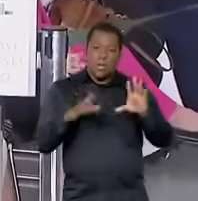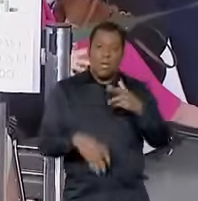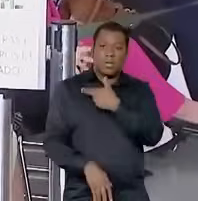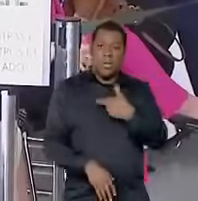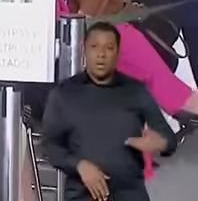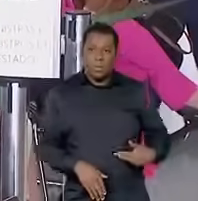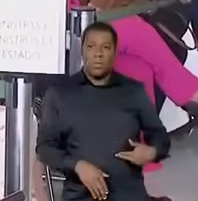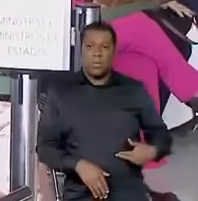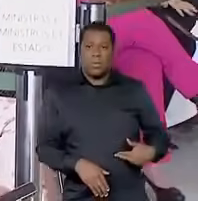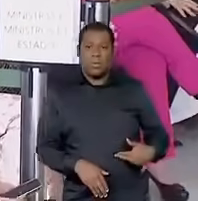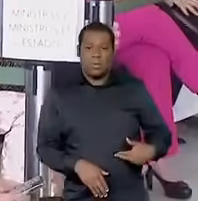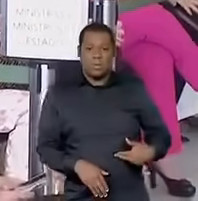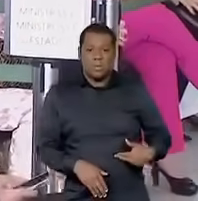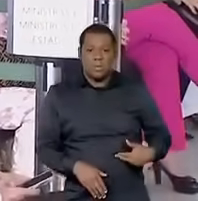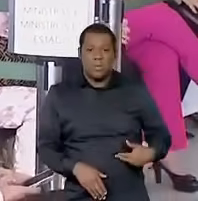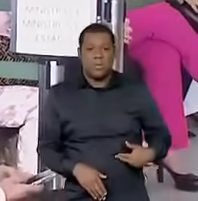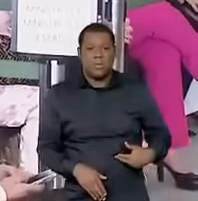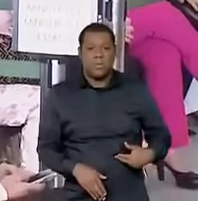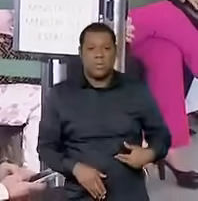que